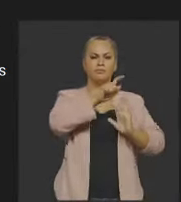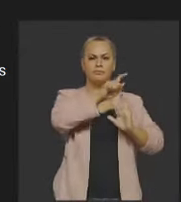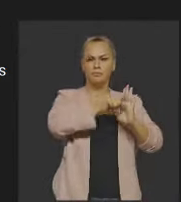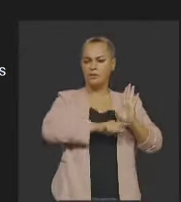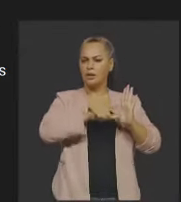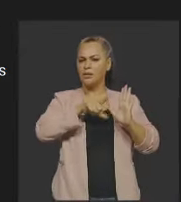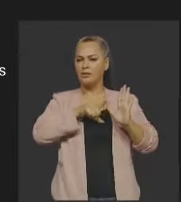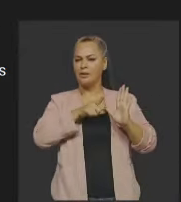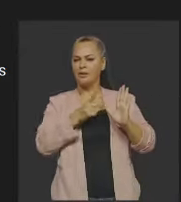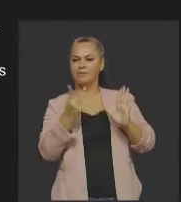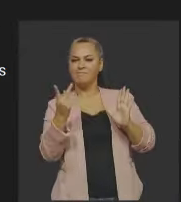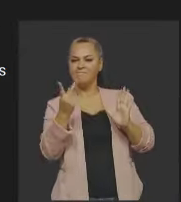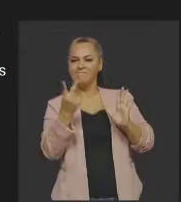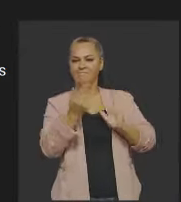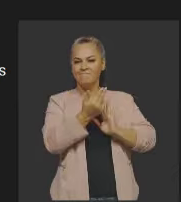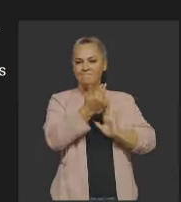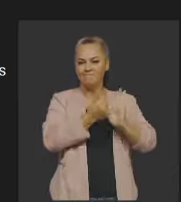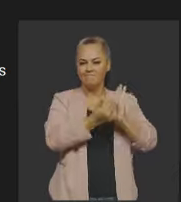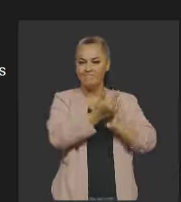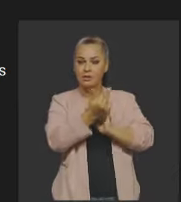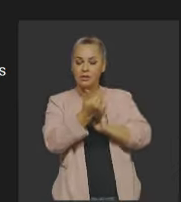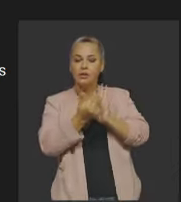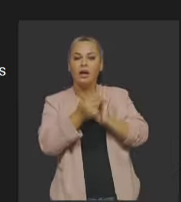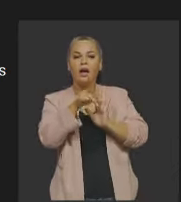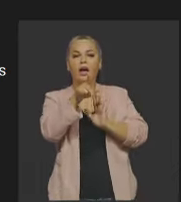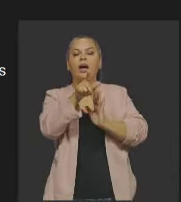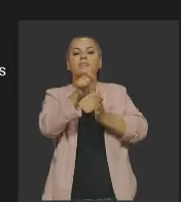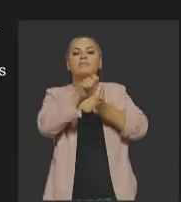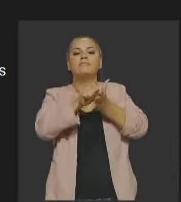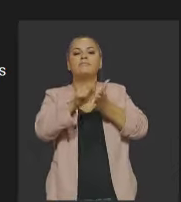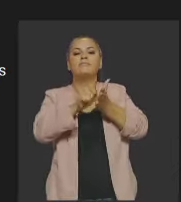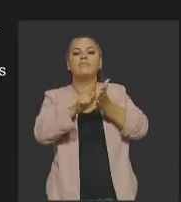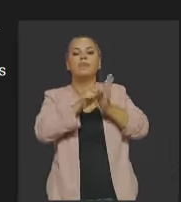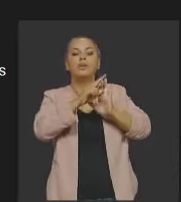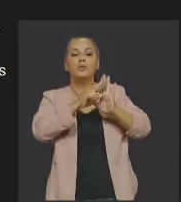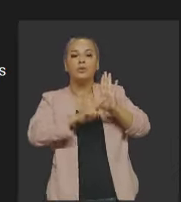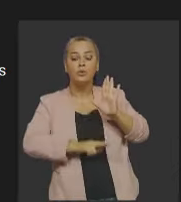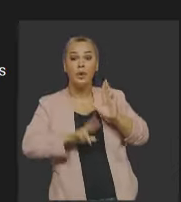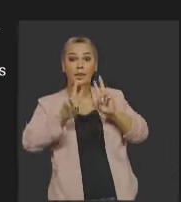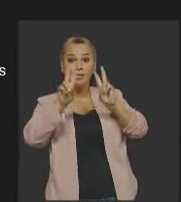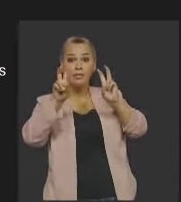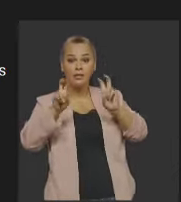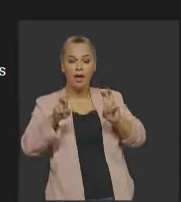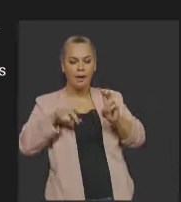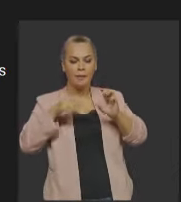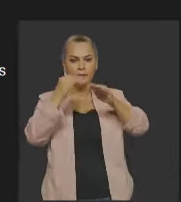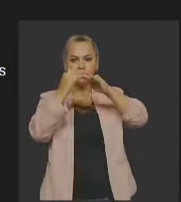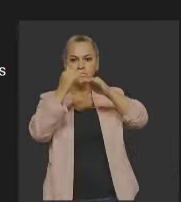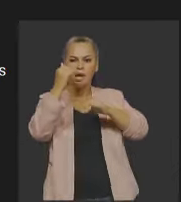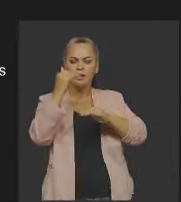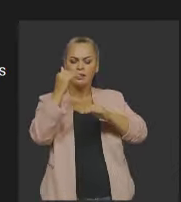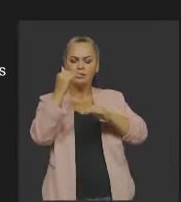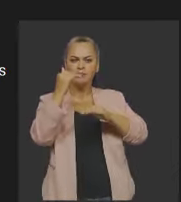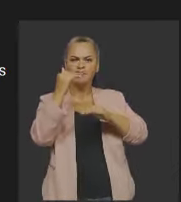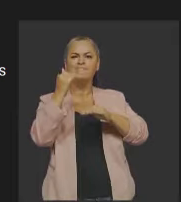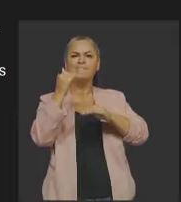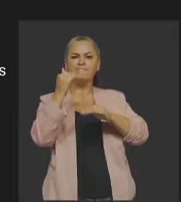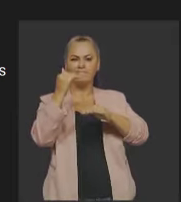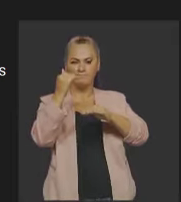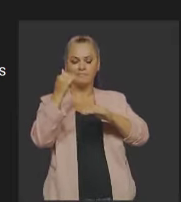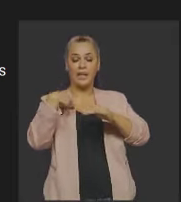de ver. Escreva uma redação com o tema Desigualdade e Educação em Tempos